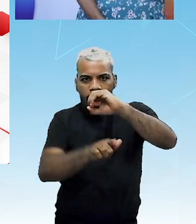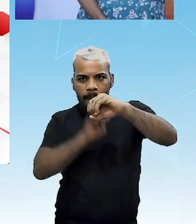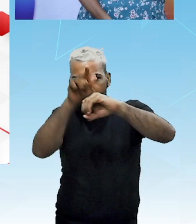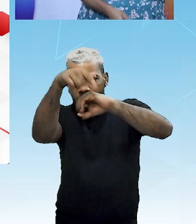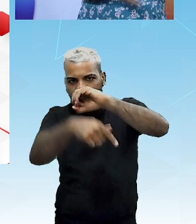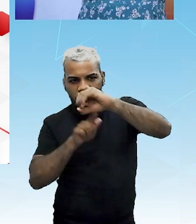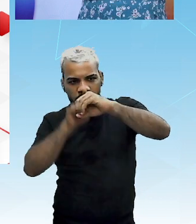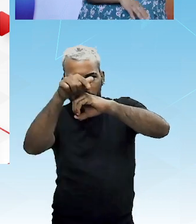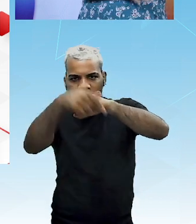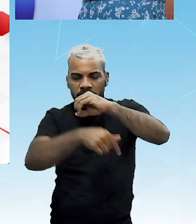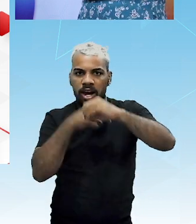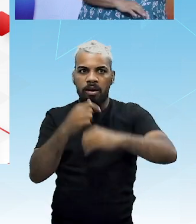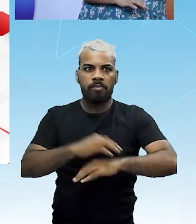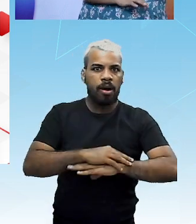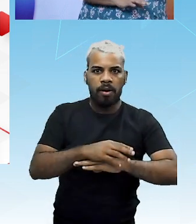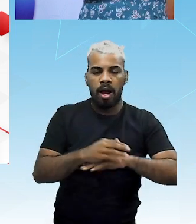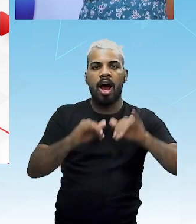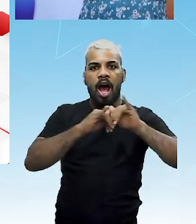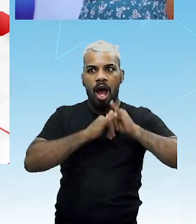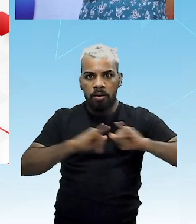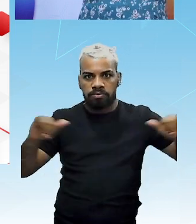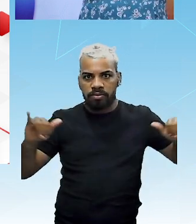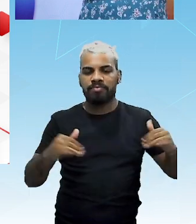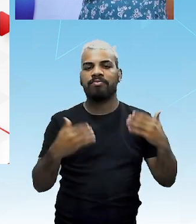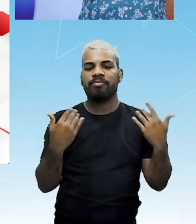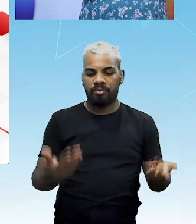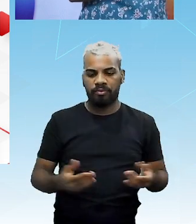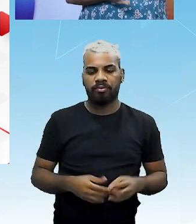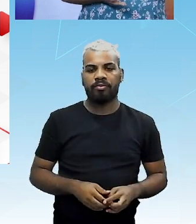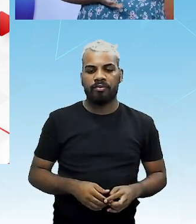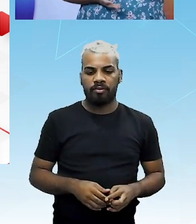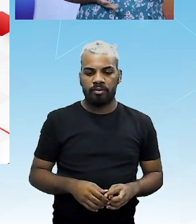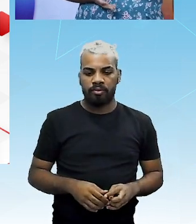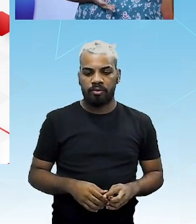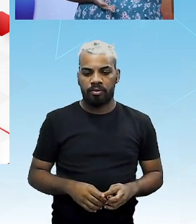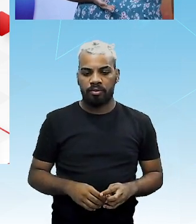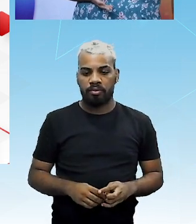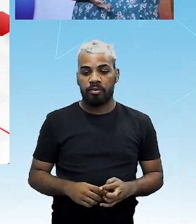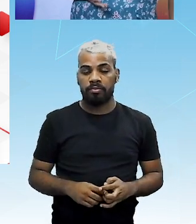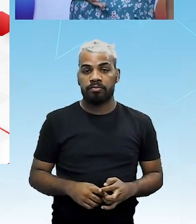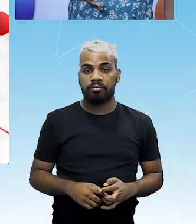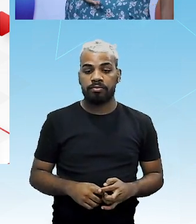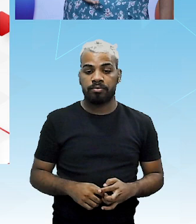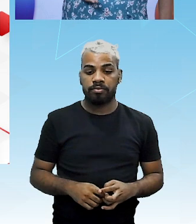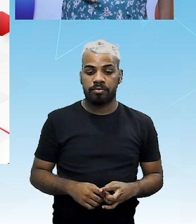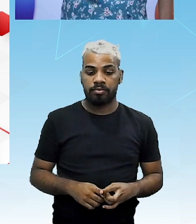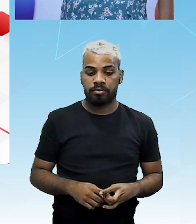da aula, muitas vezes, com o advento dos avanços tecnológicos,